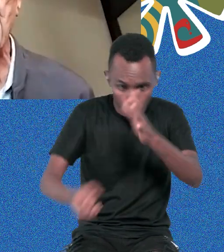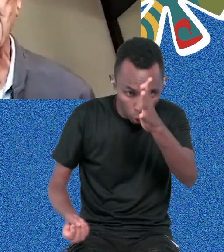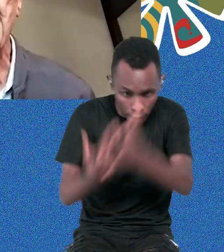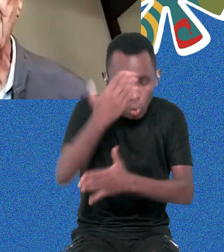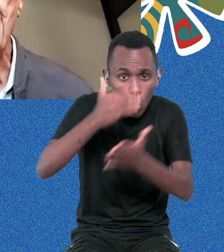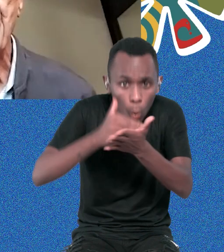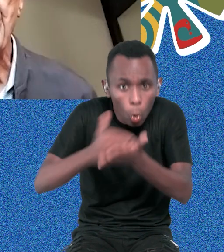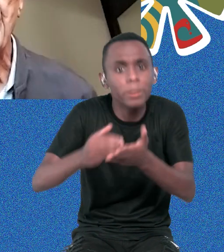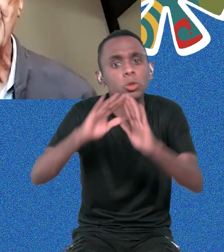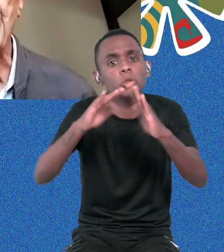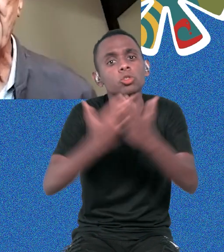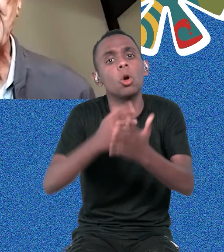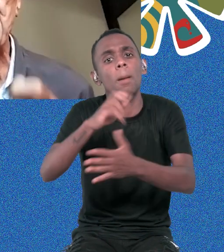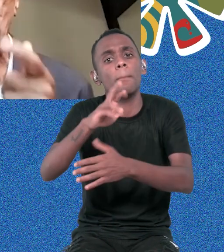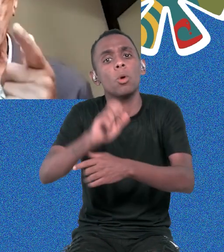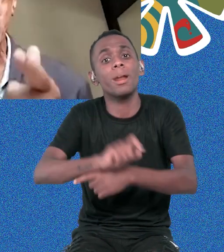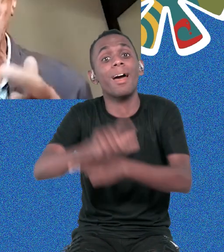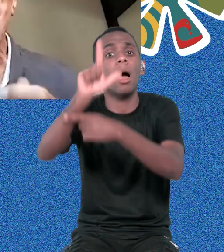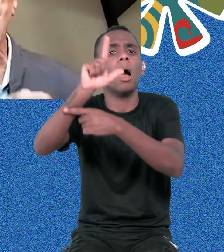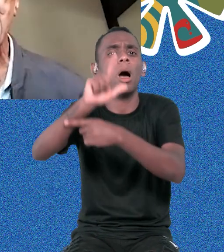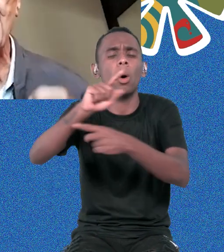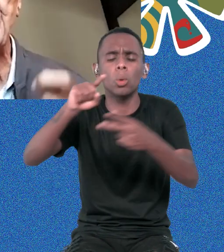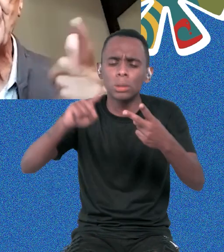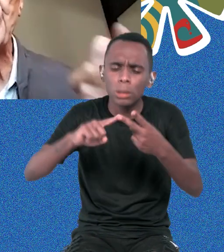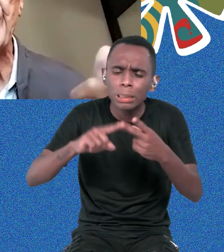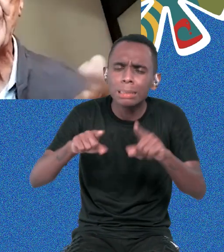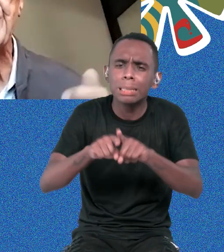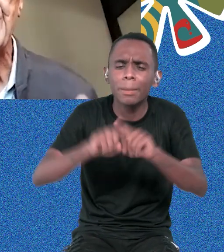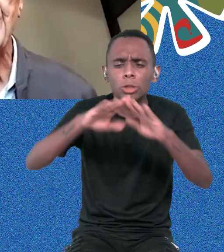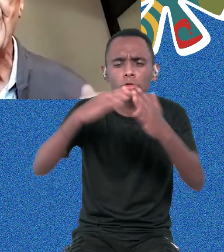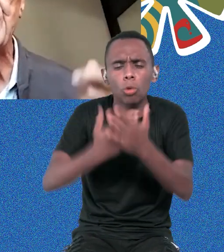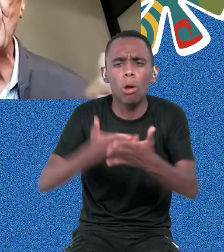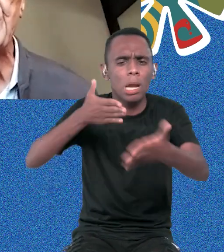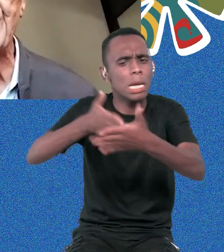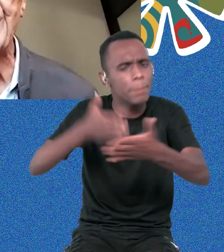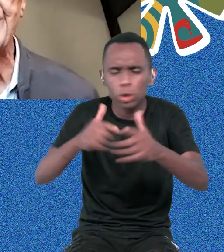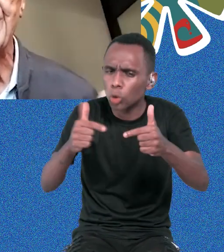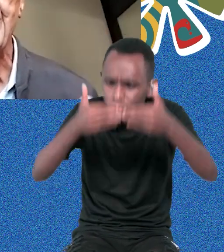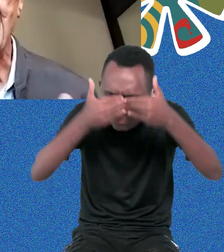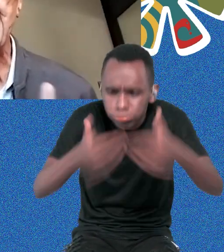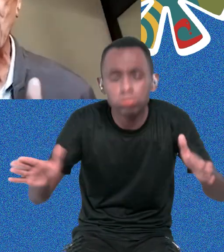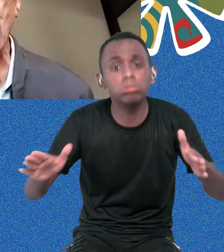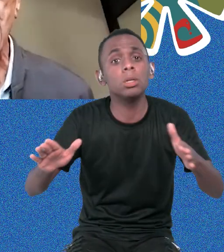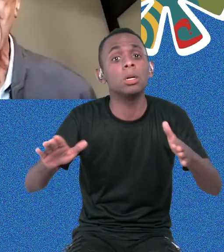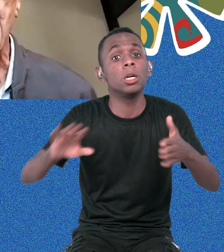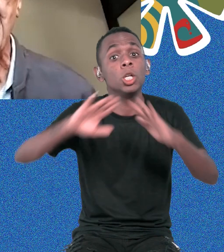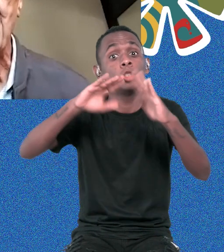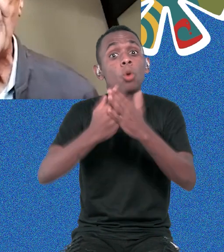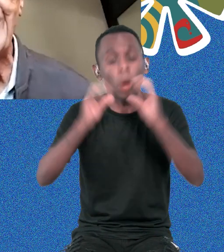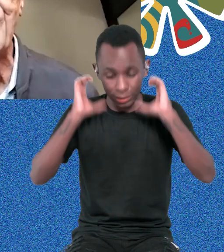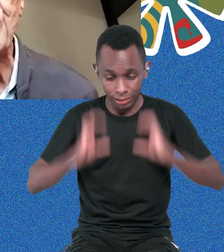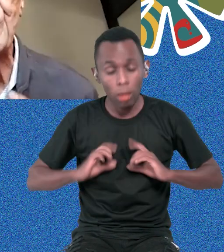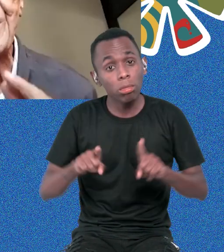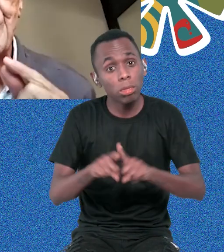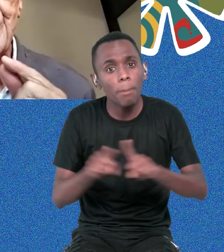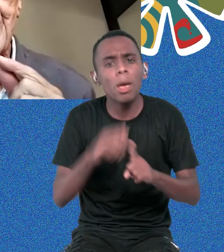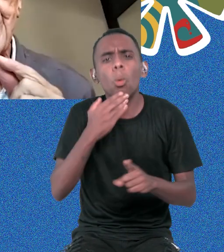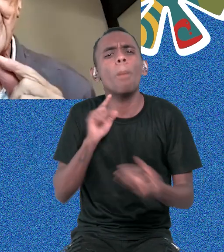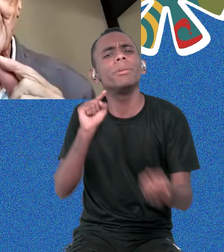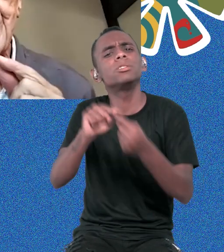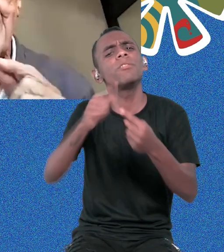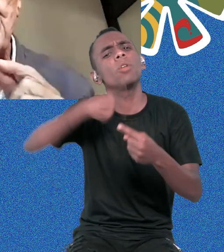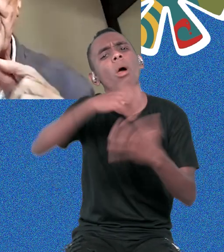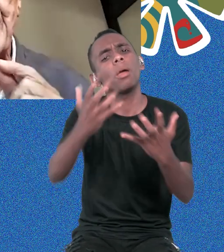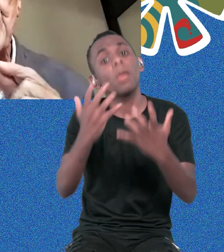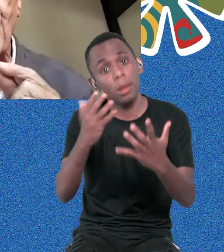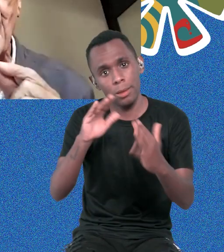escola plural. Depois a escola Candanga, a escola Sem Fronteiras, a escola Cidadã, a escola. Qual era a função que